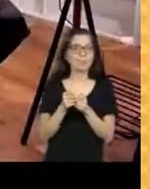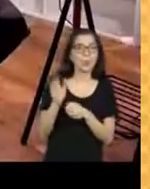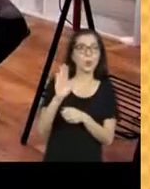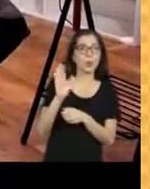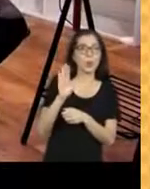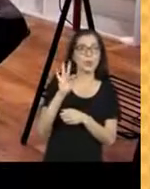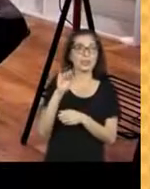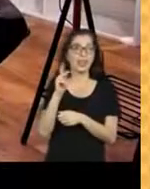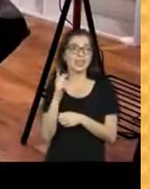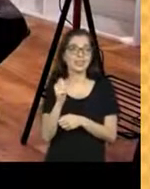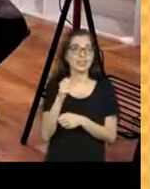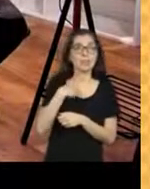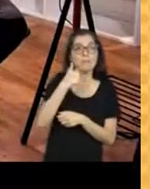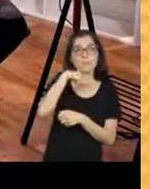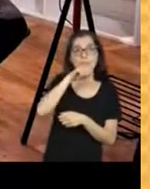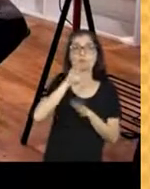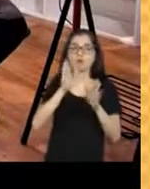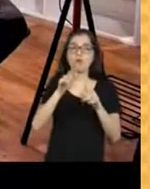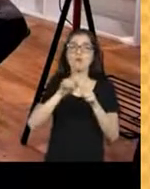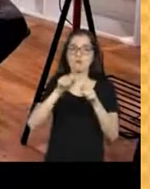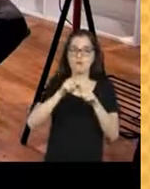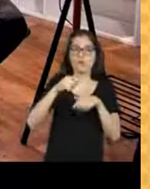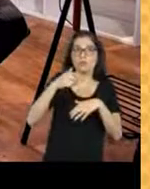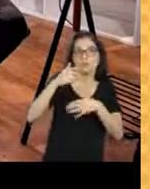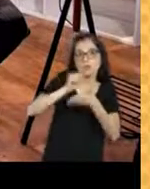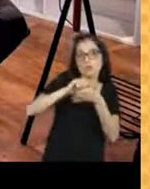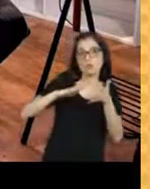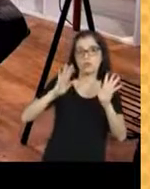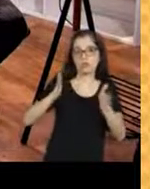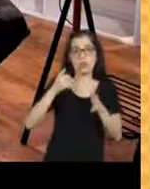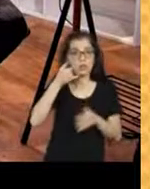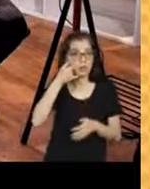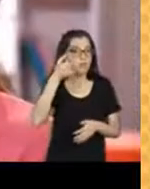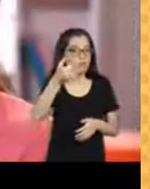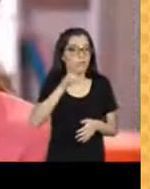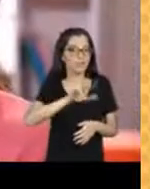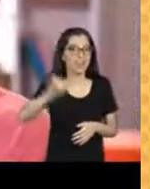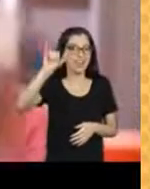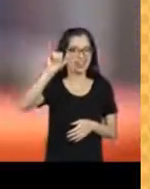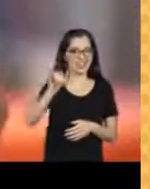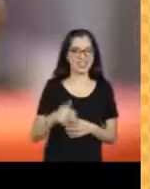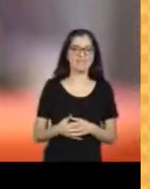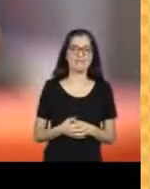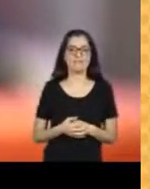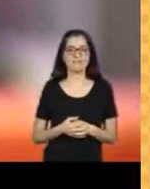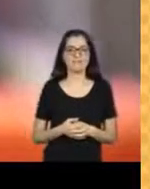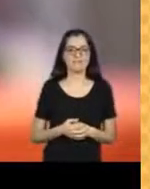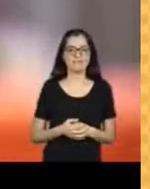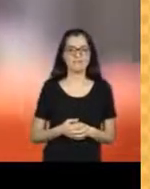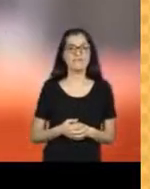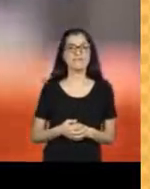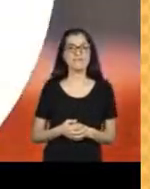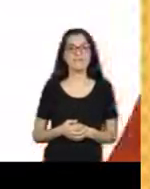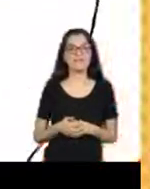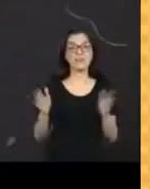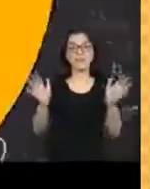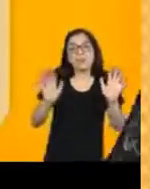Faz fôlego, revistas mina. Minha mãe já fez a ponte. Pode ligar que ela tá esperando.